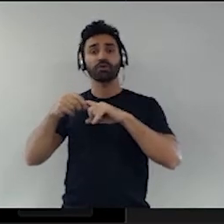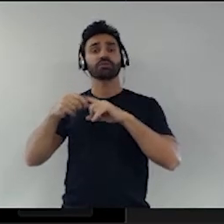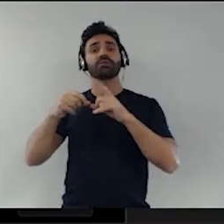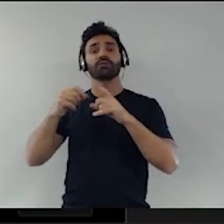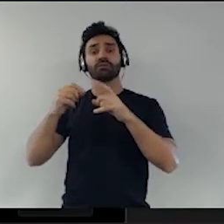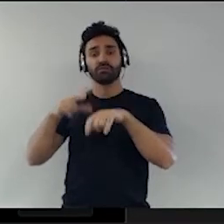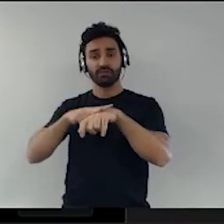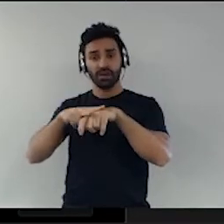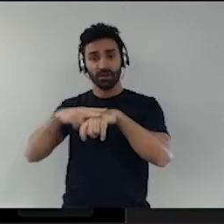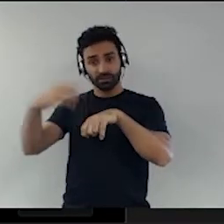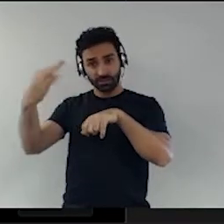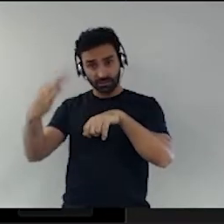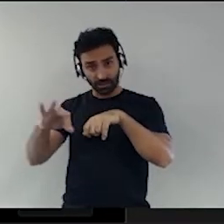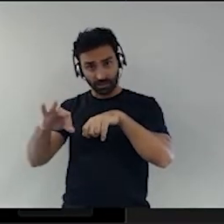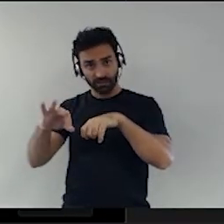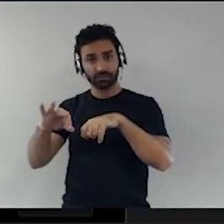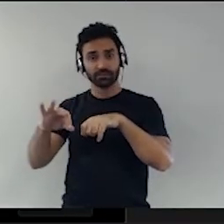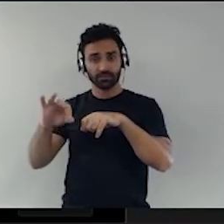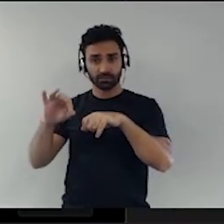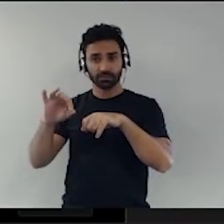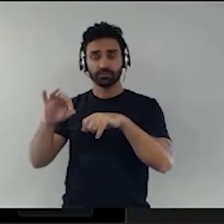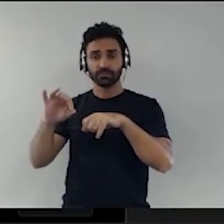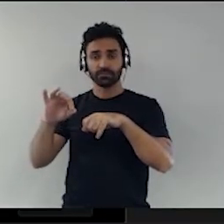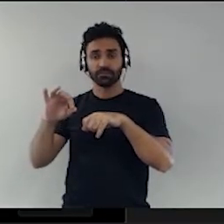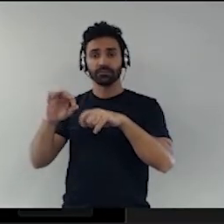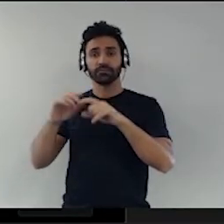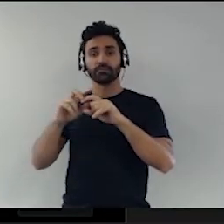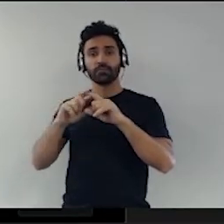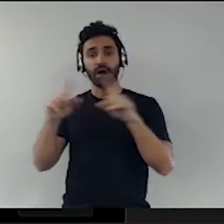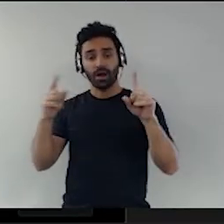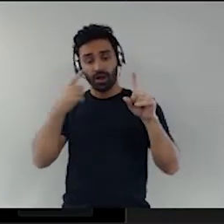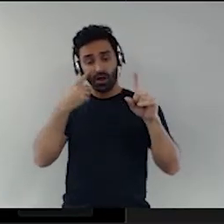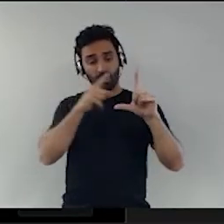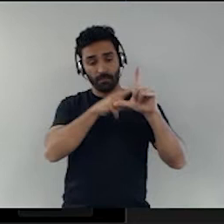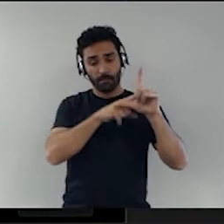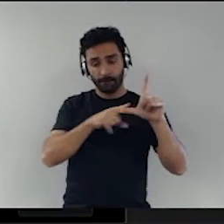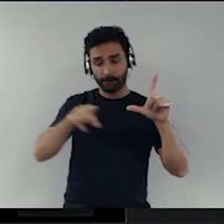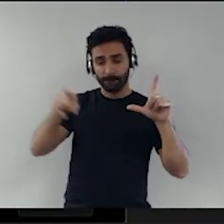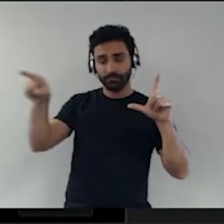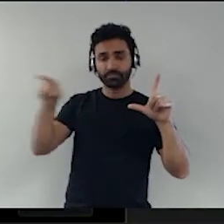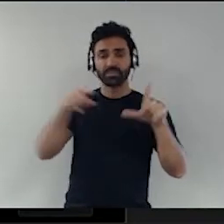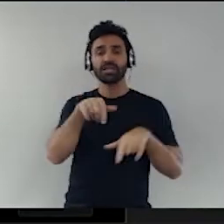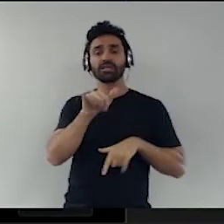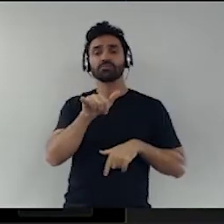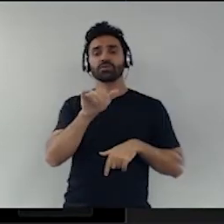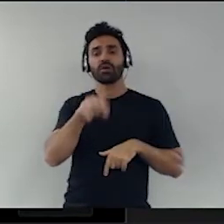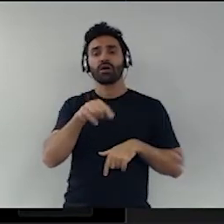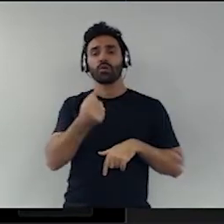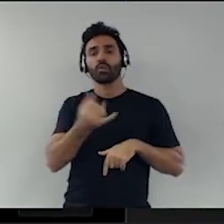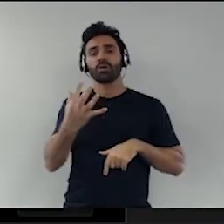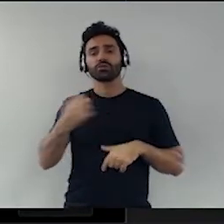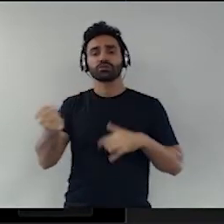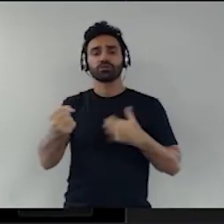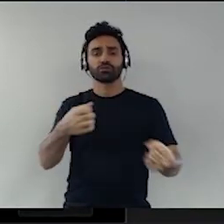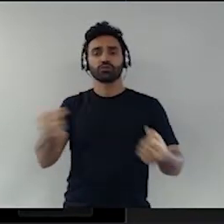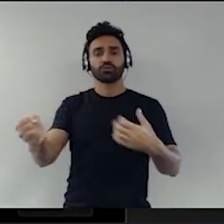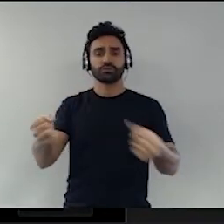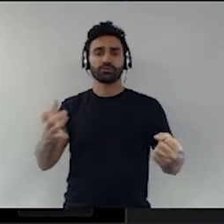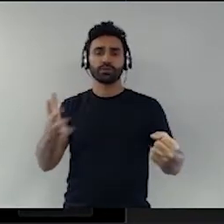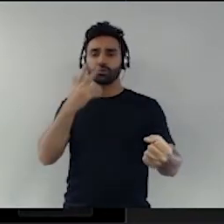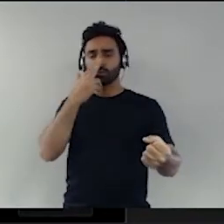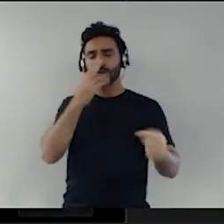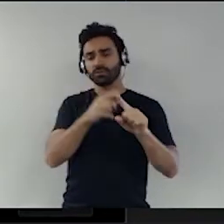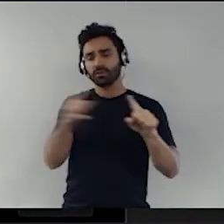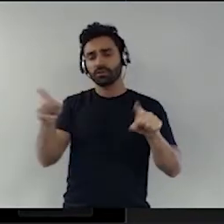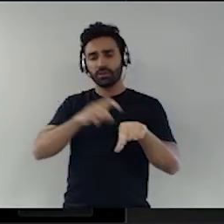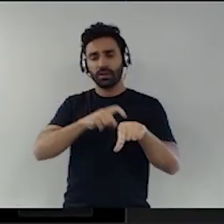verde. Esse diagrama no eixo Y aqui é a média de taxa de contato da população, considerando uma média de 7 dias